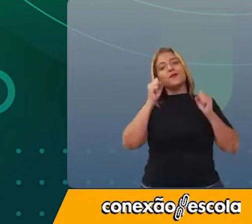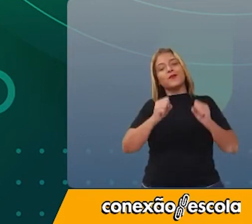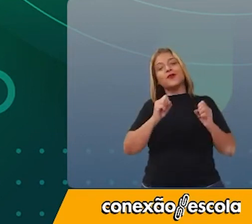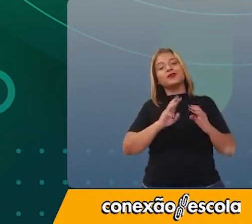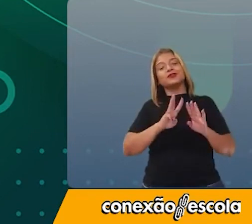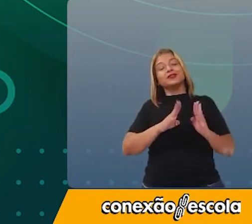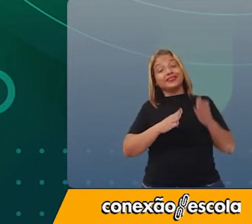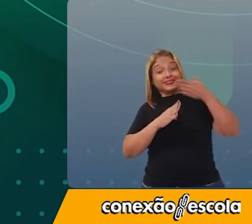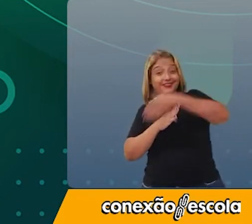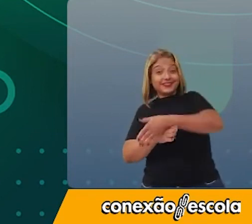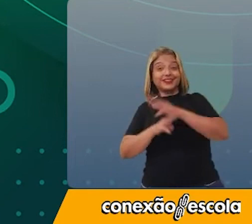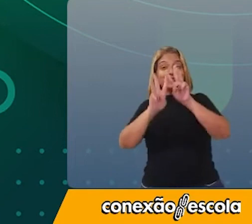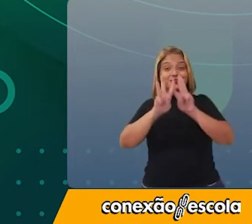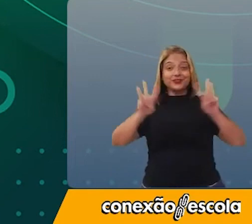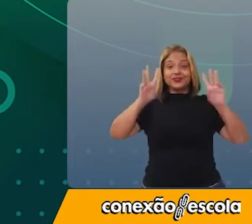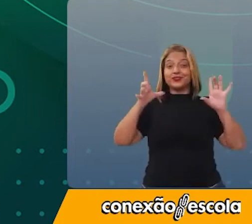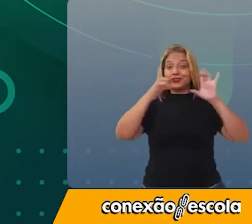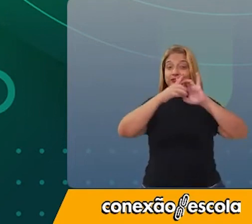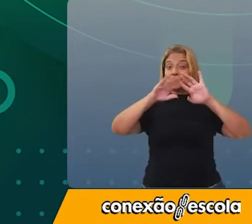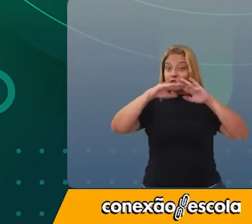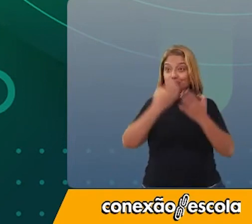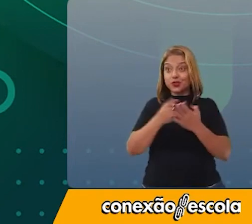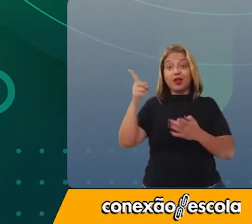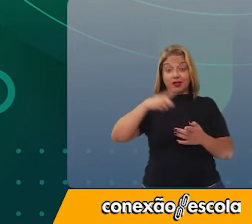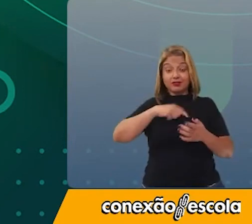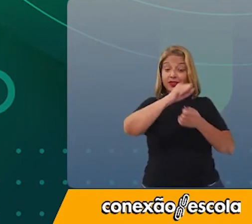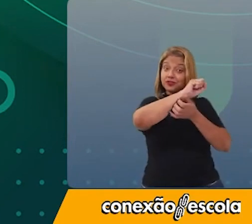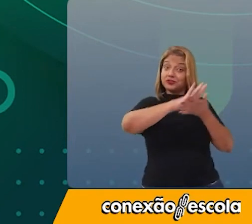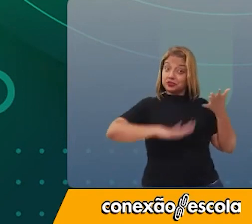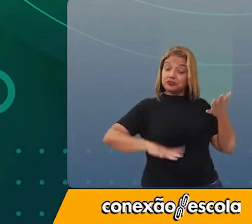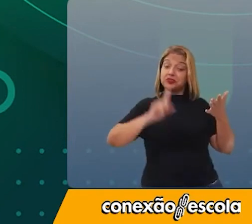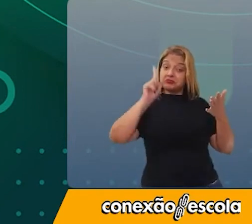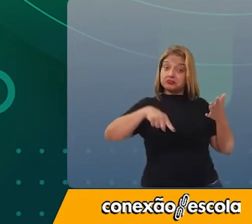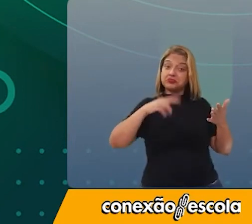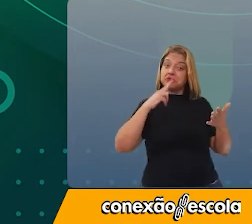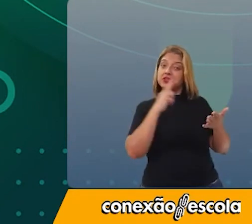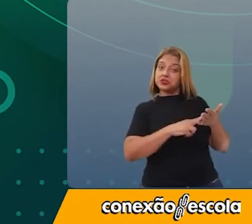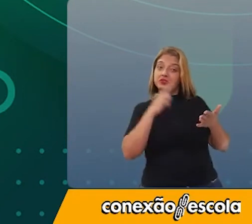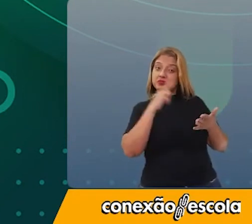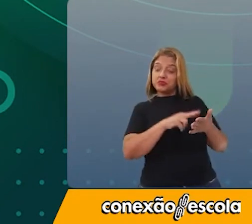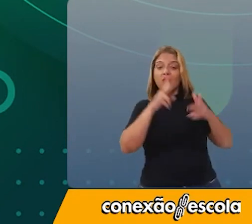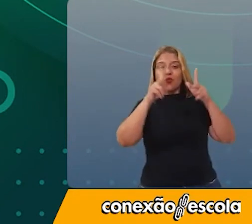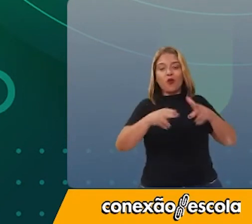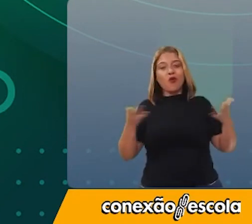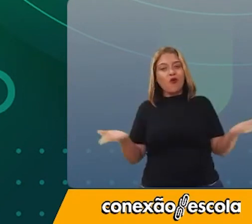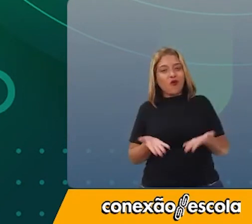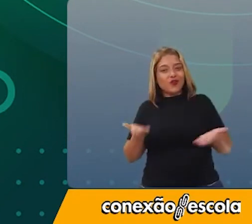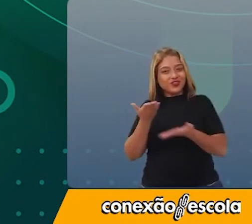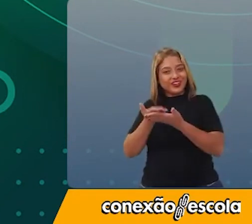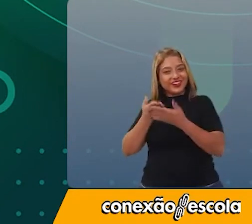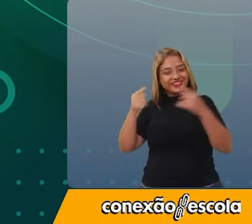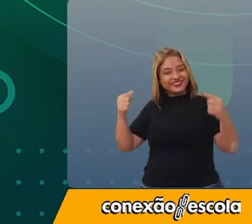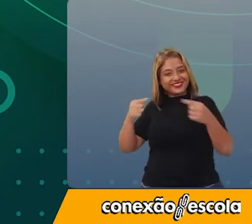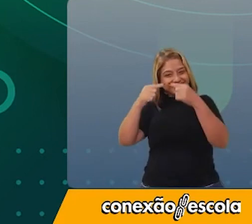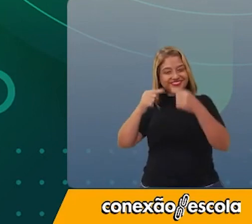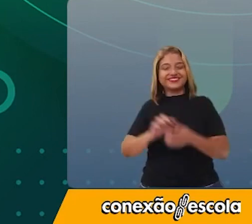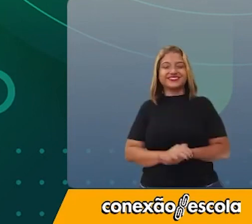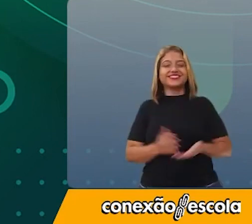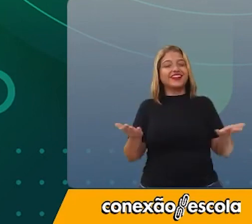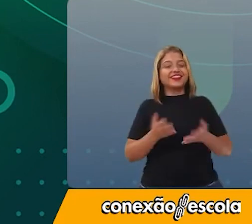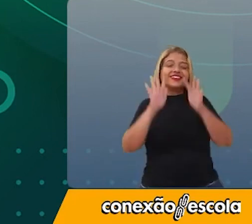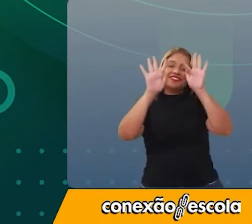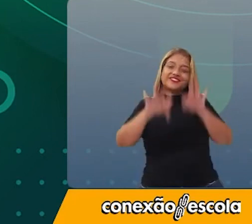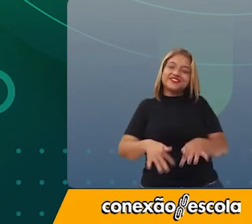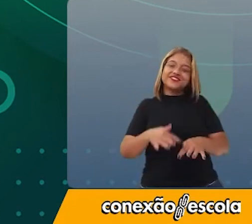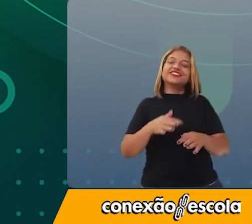Escola. Lá tem uma atividade direcionada a essa nossa aula aqui de hoje. Nós estamos encerrando o nosso encontro.